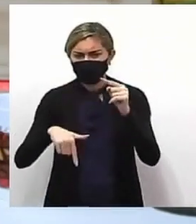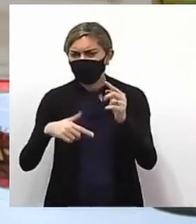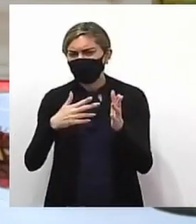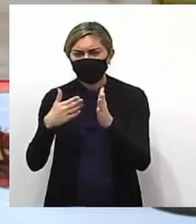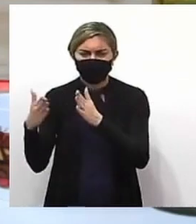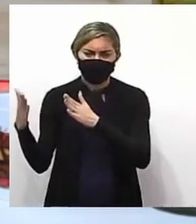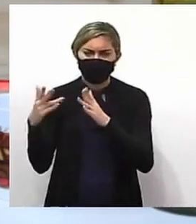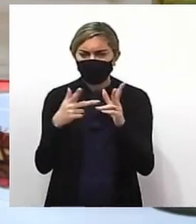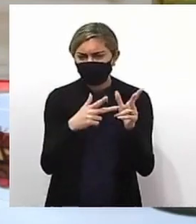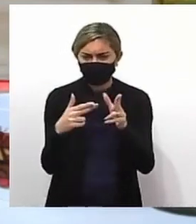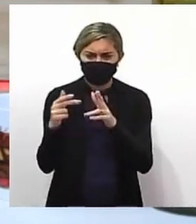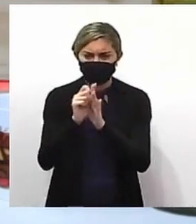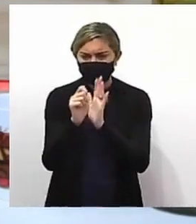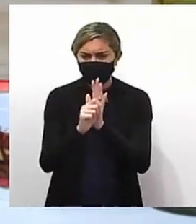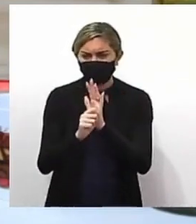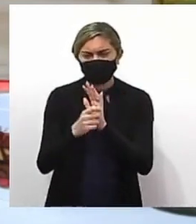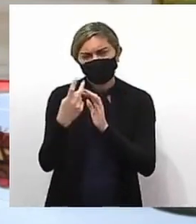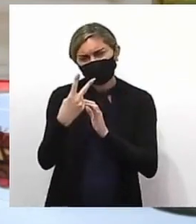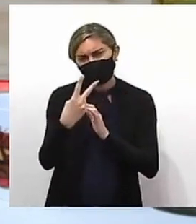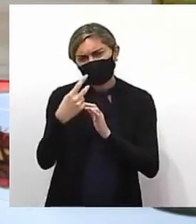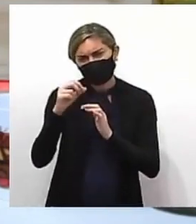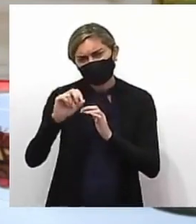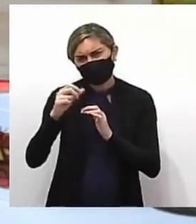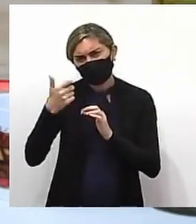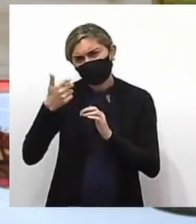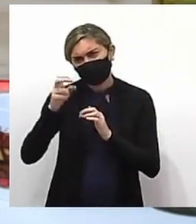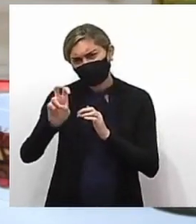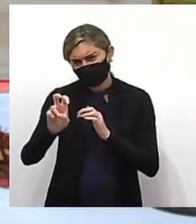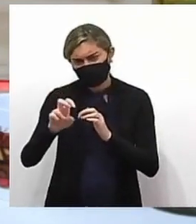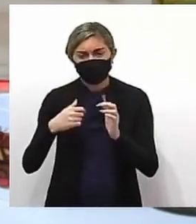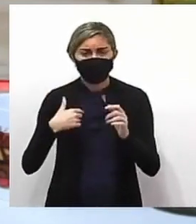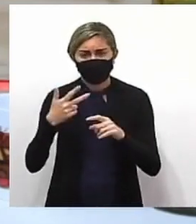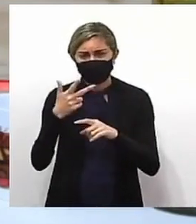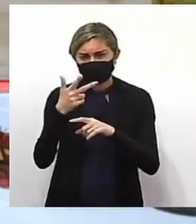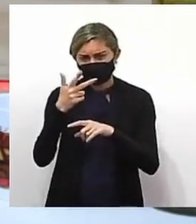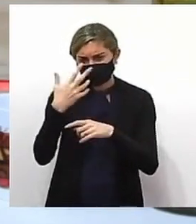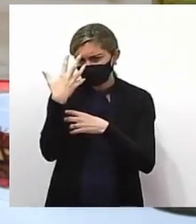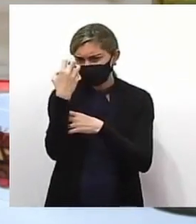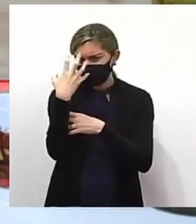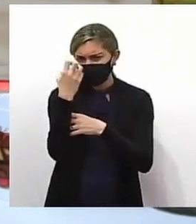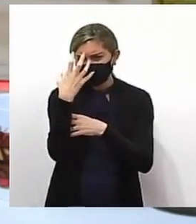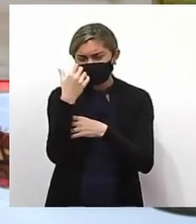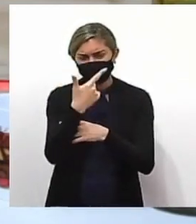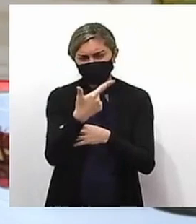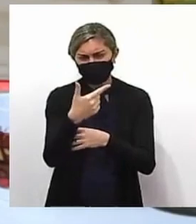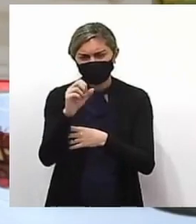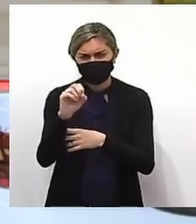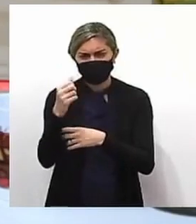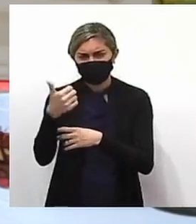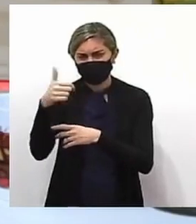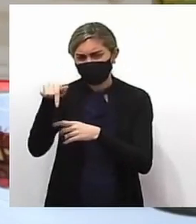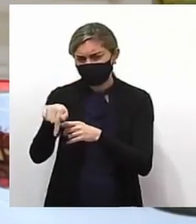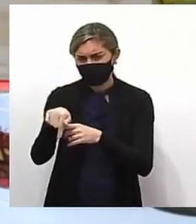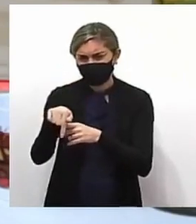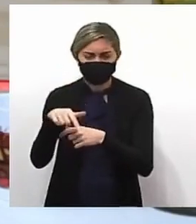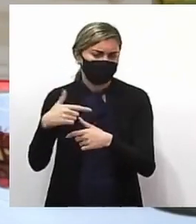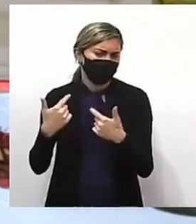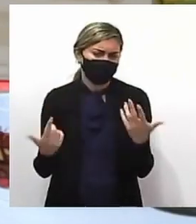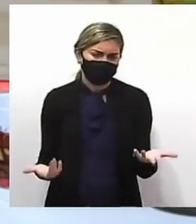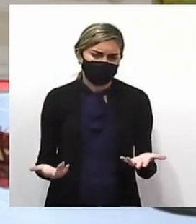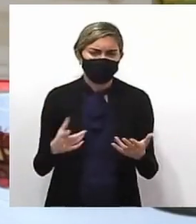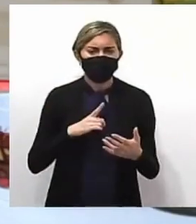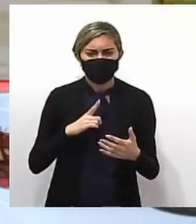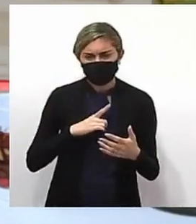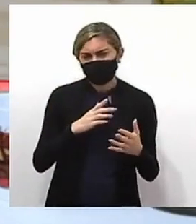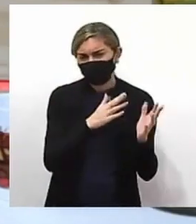lá, o roteiro ele foi escrito em 2015, e nós gravamos o filme em 2017, então